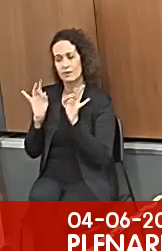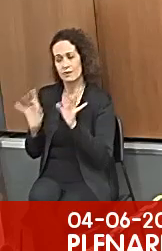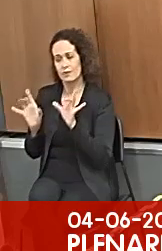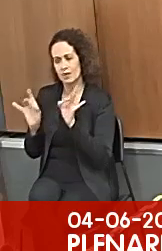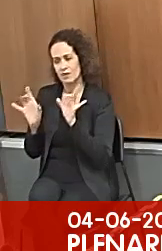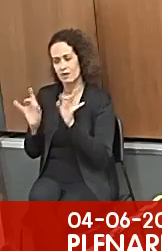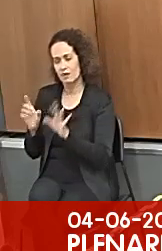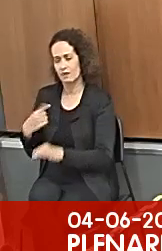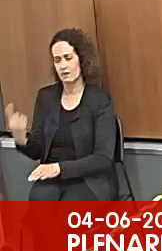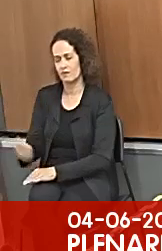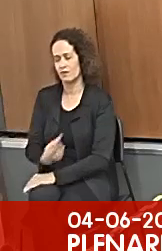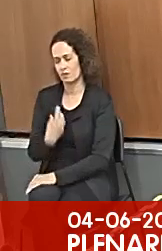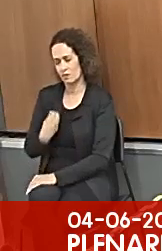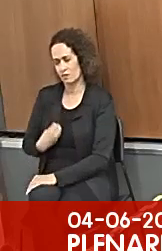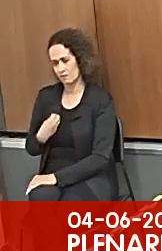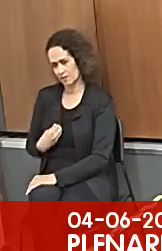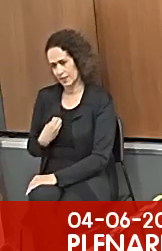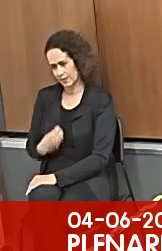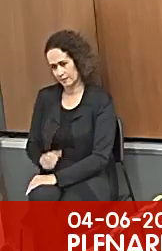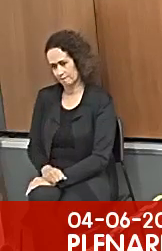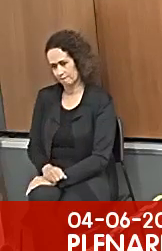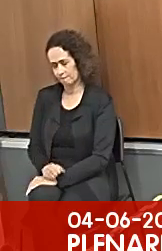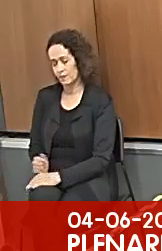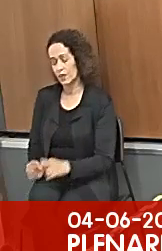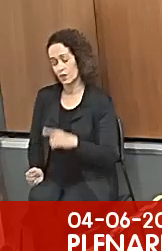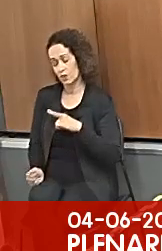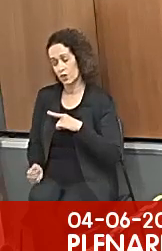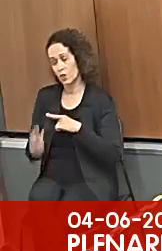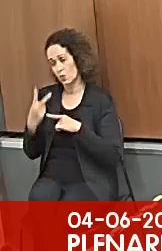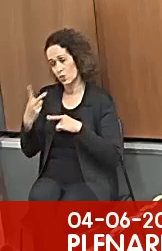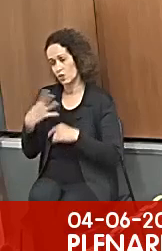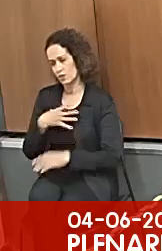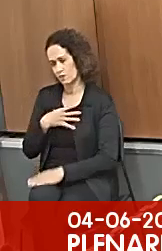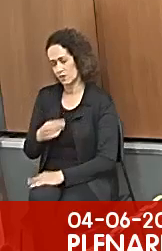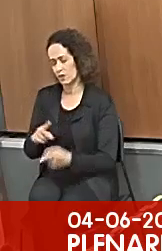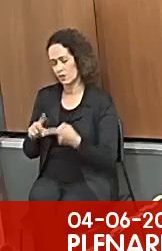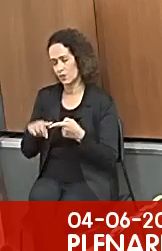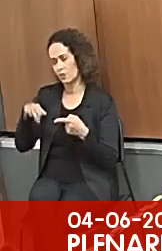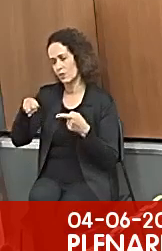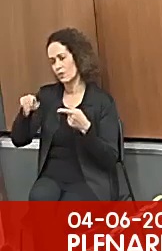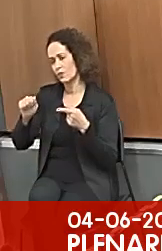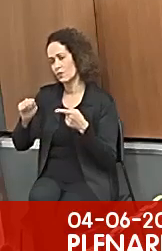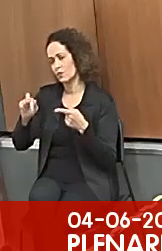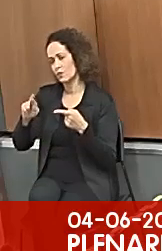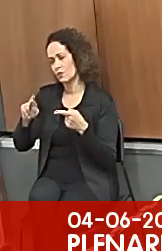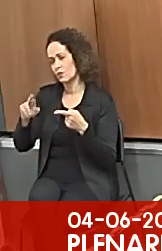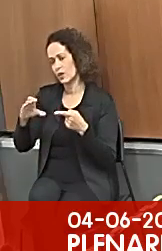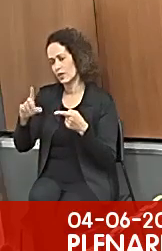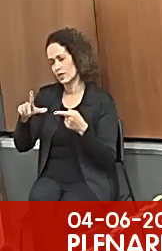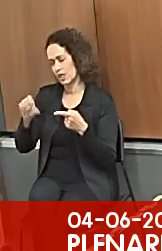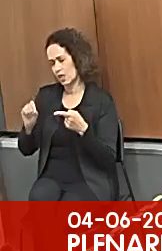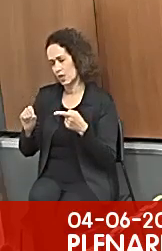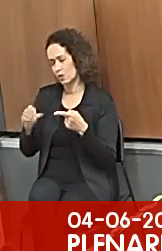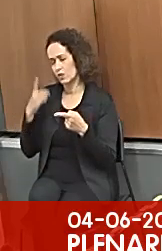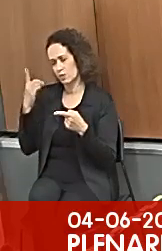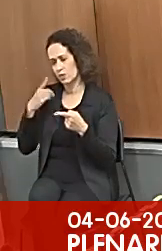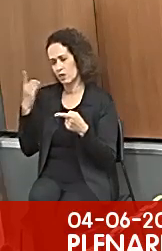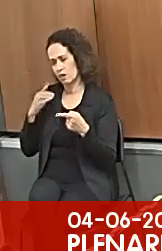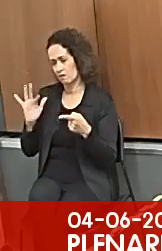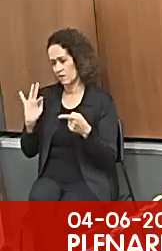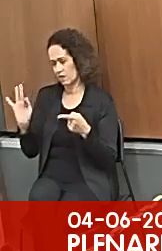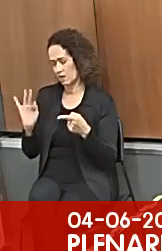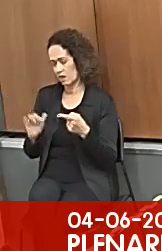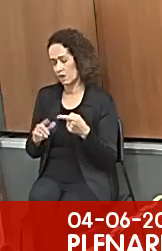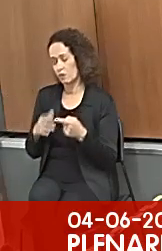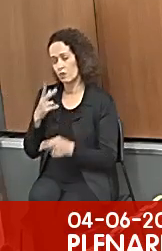mesmos. Eu tenho 2 filhos, o Marcelo, que é deputado federal, que esteve hoje aqui nessa audiência,